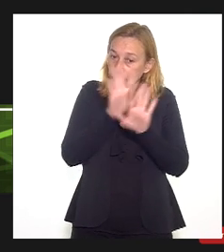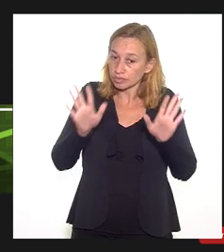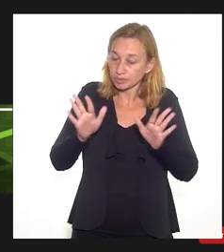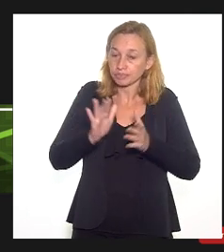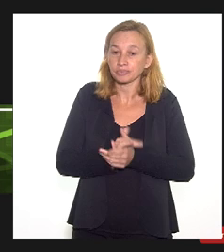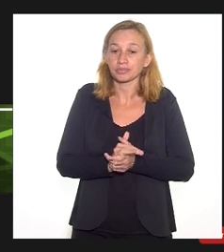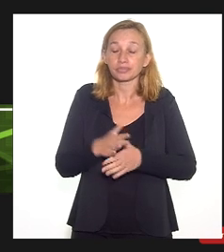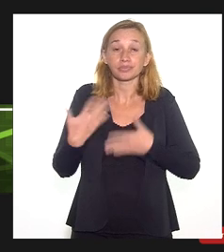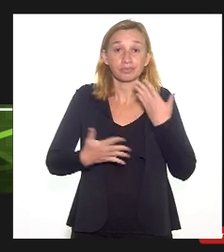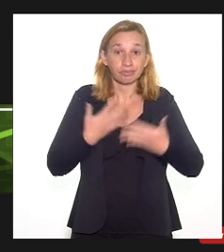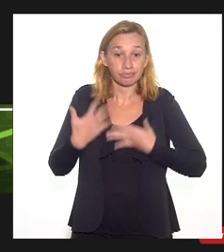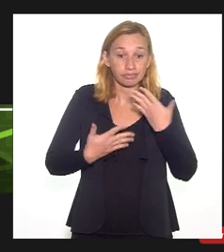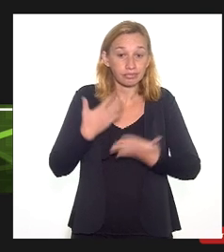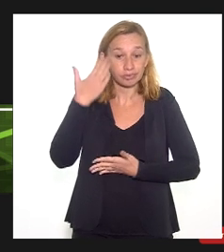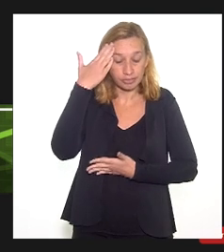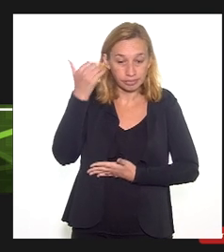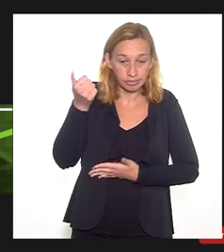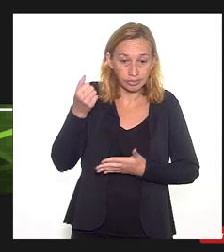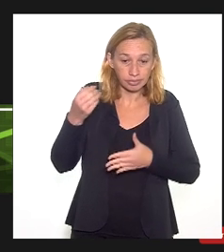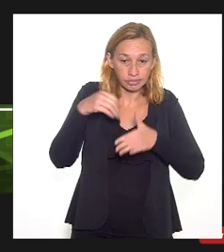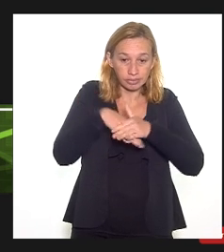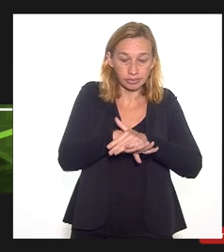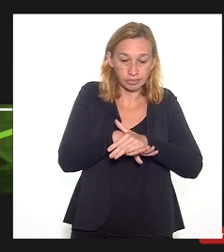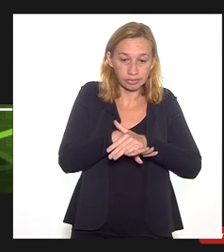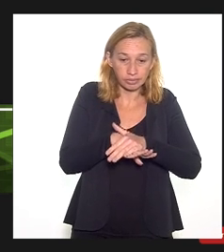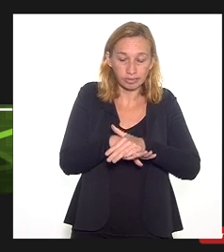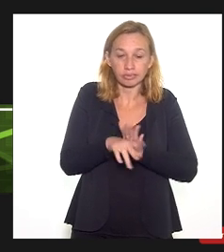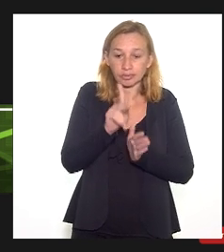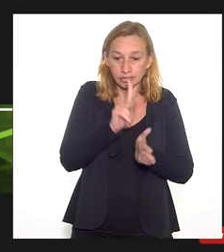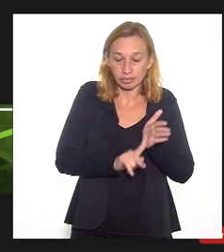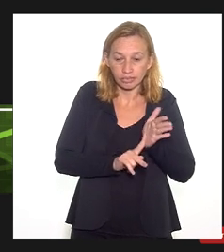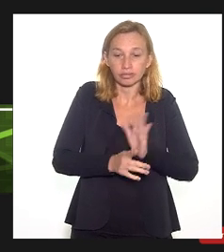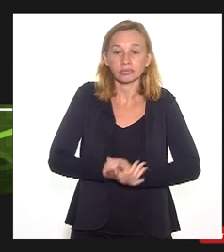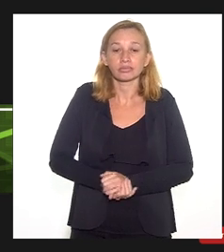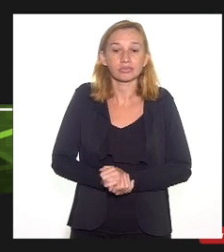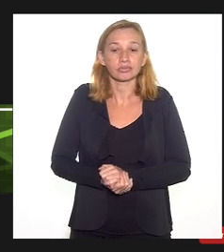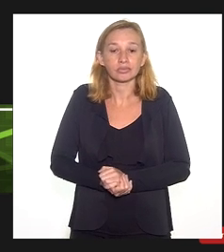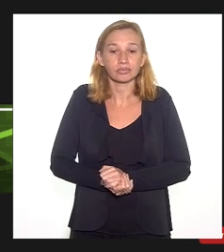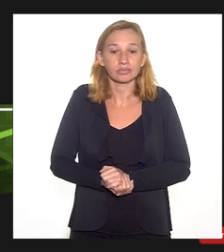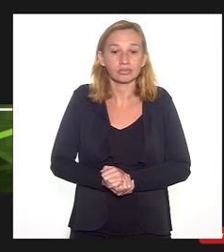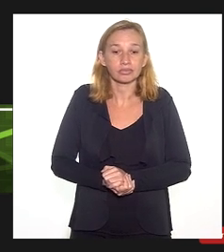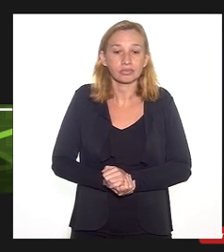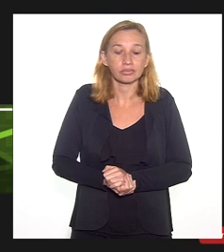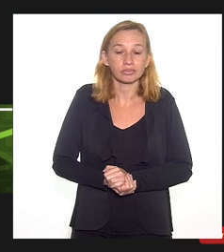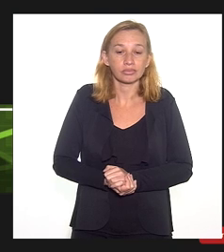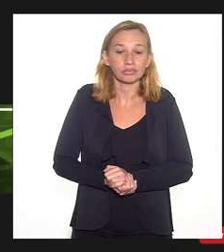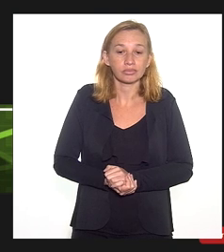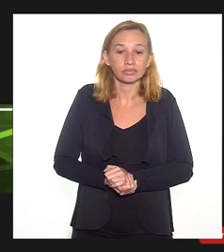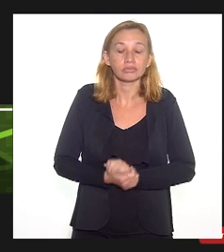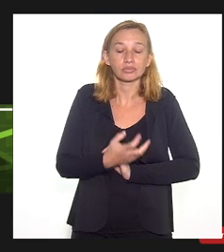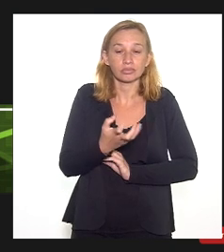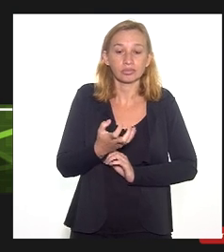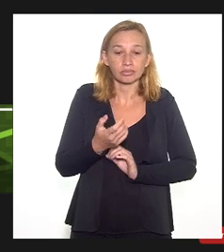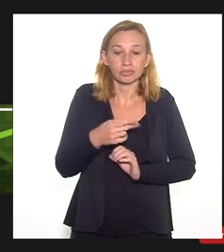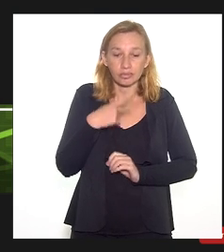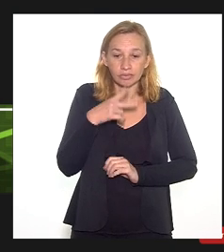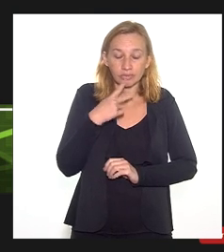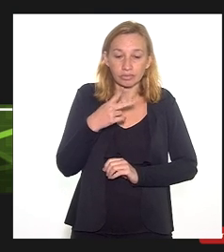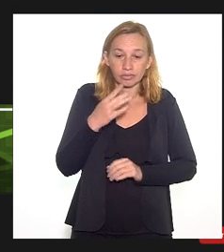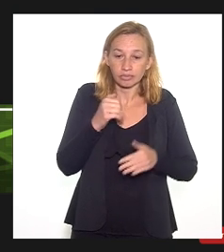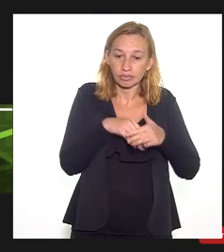me alegra muito saber do arquivamento desse projeto e queria apontar que esse